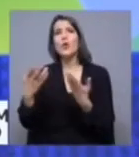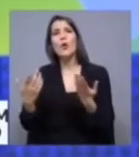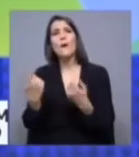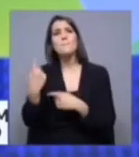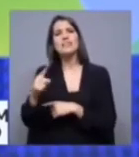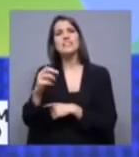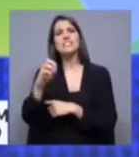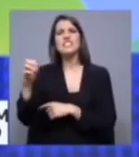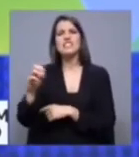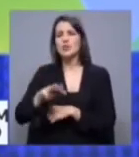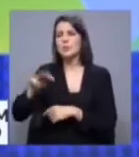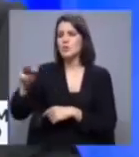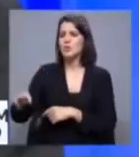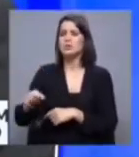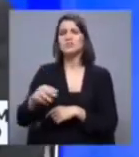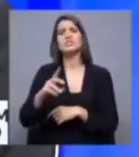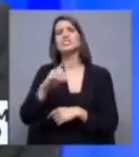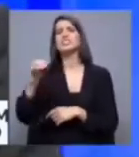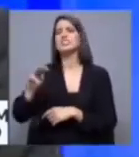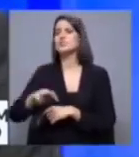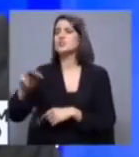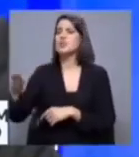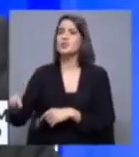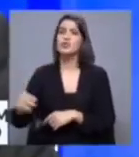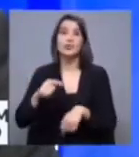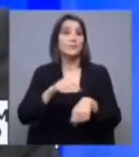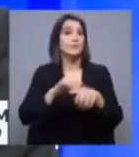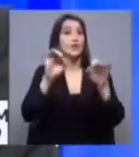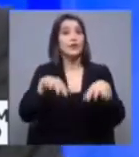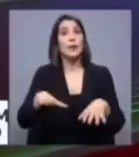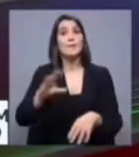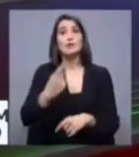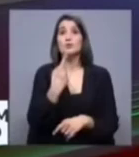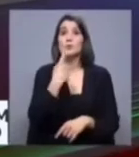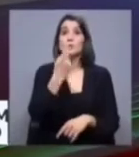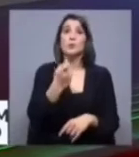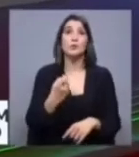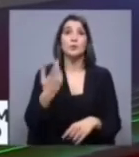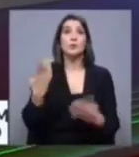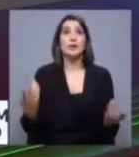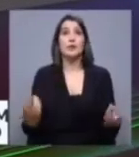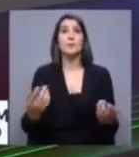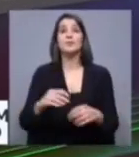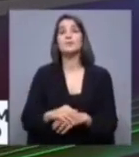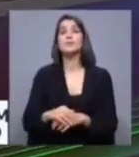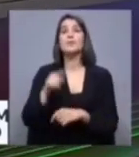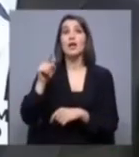1.300 milhões, ou custa 600 milhões. Enganado. Estamos a chegar ao fim e eu preciso André Ventura fez-me lembrar